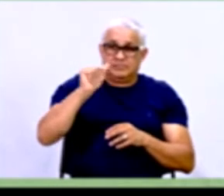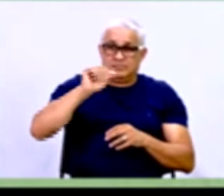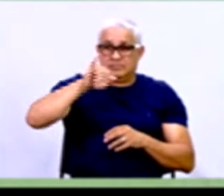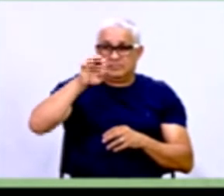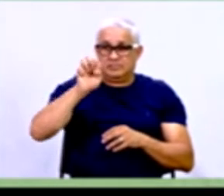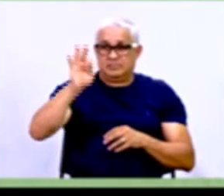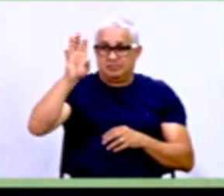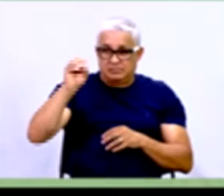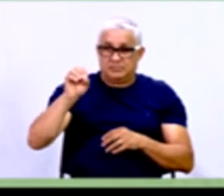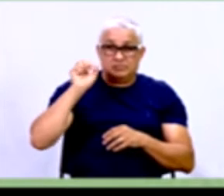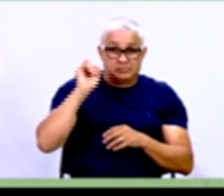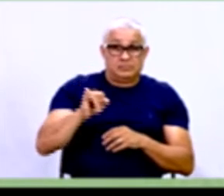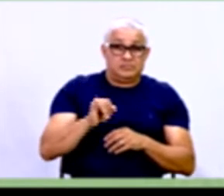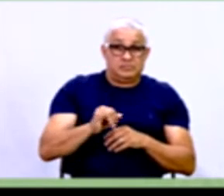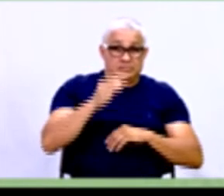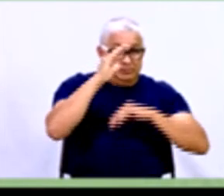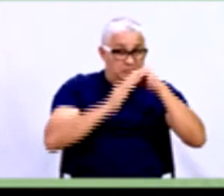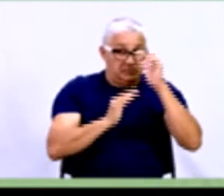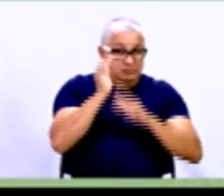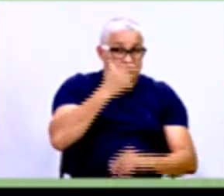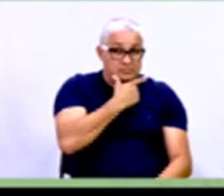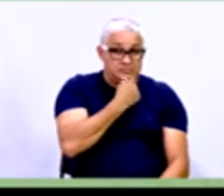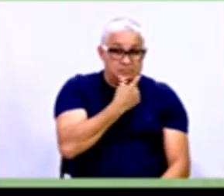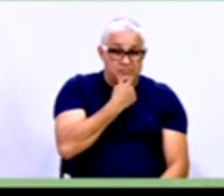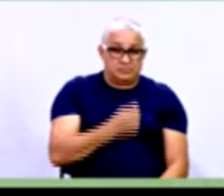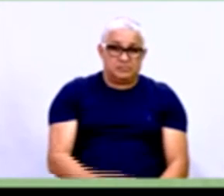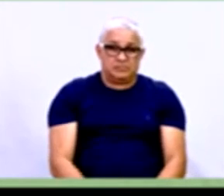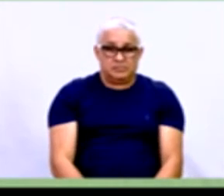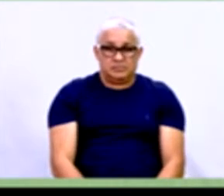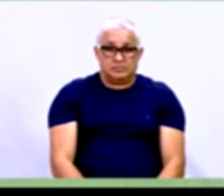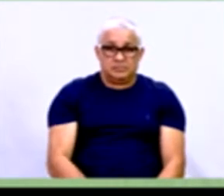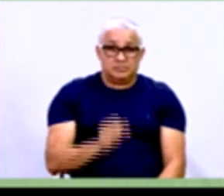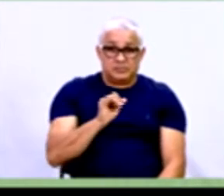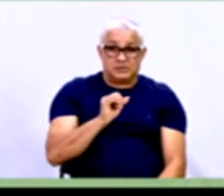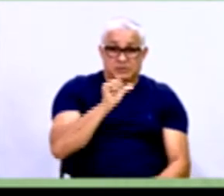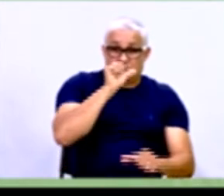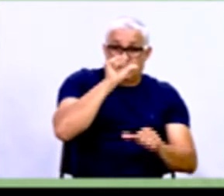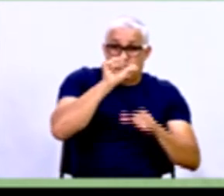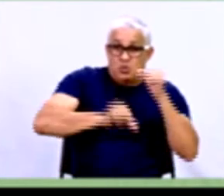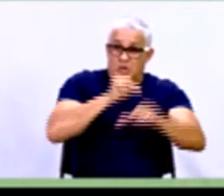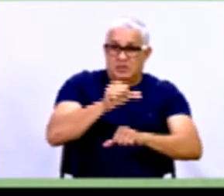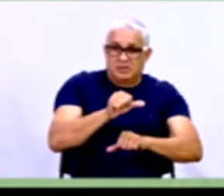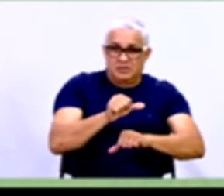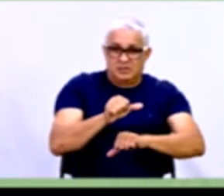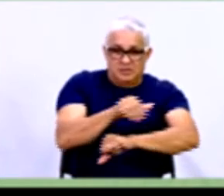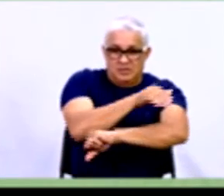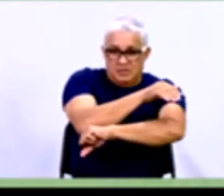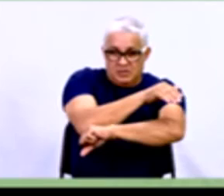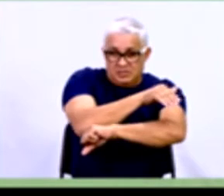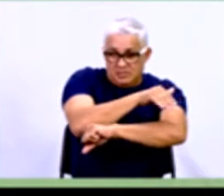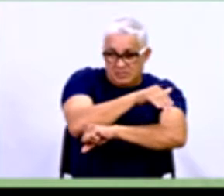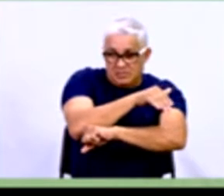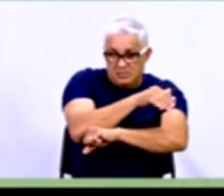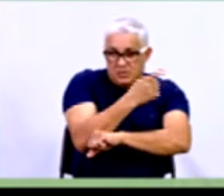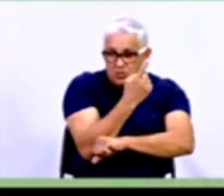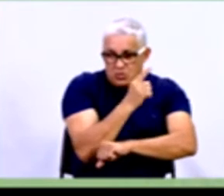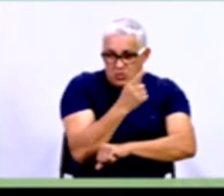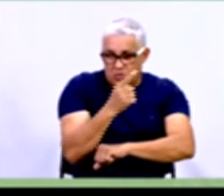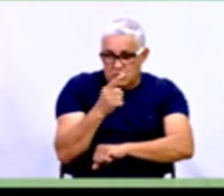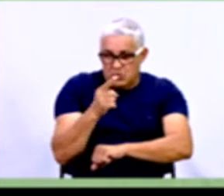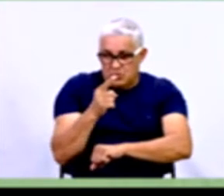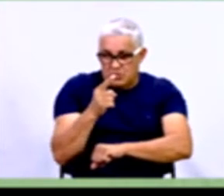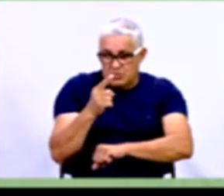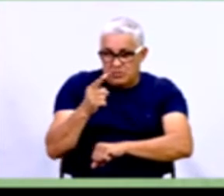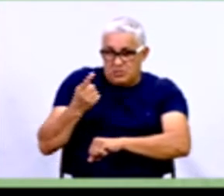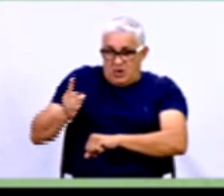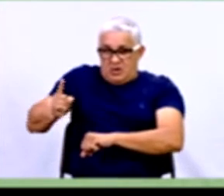o profissional ele não fizer uma mudança de trajeto, por exemplo, e naquele momento ali ele sofreu um acidente,